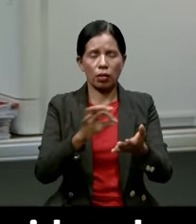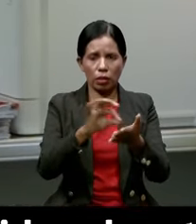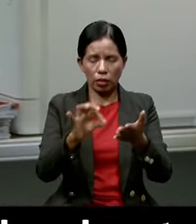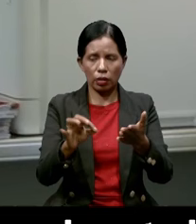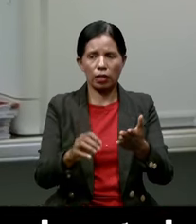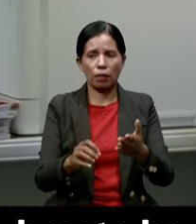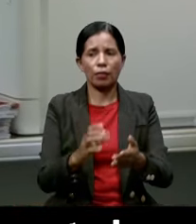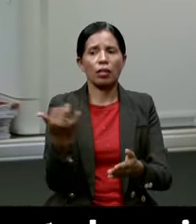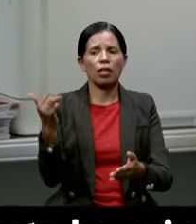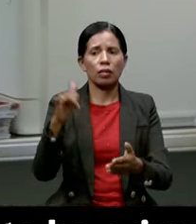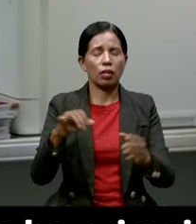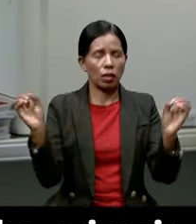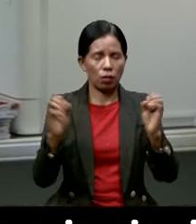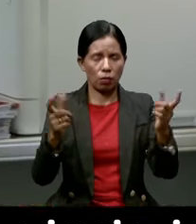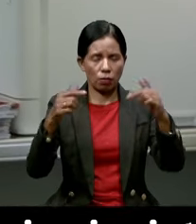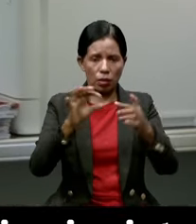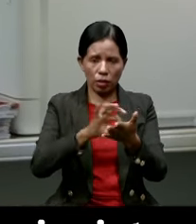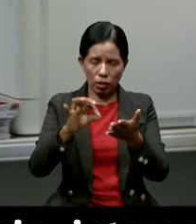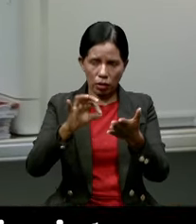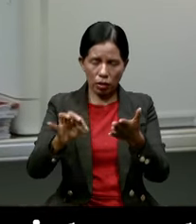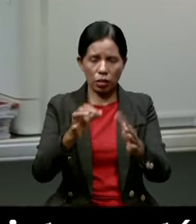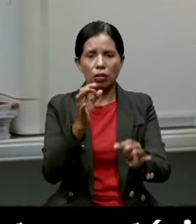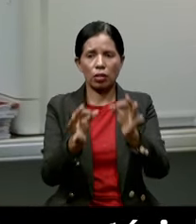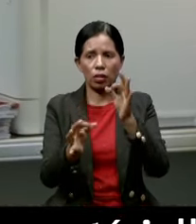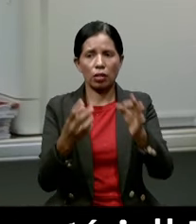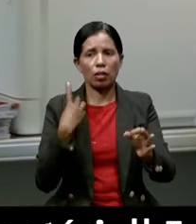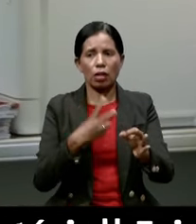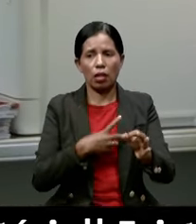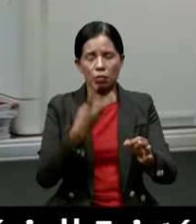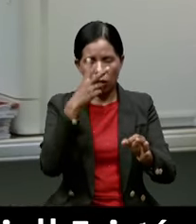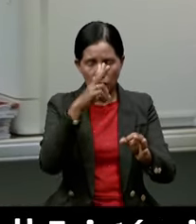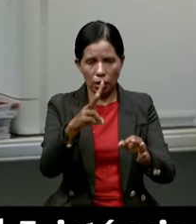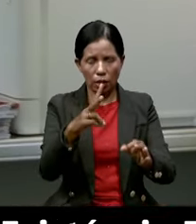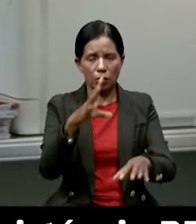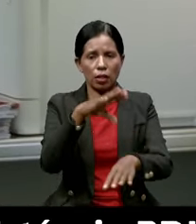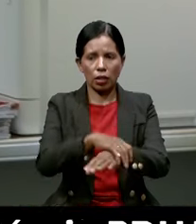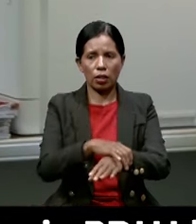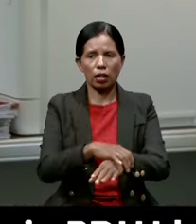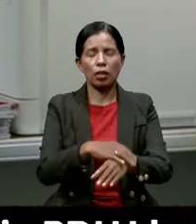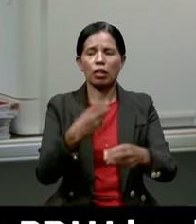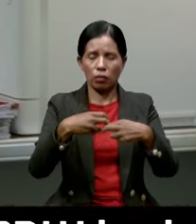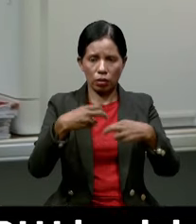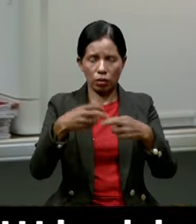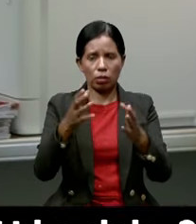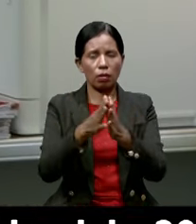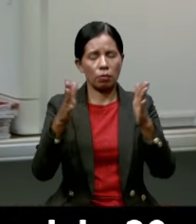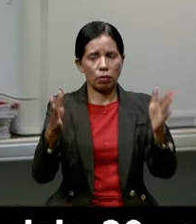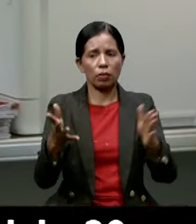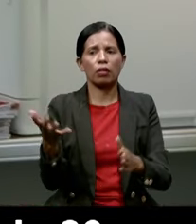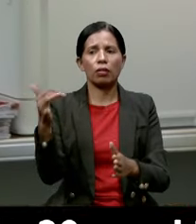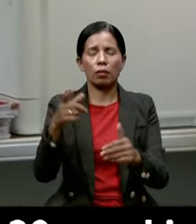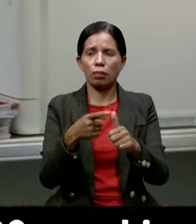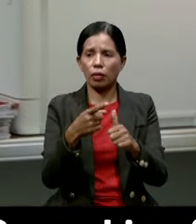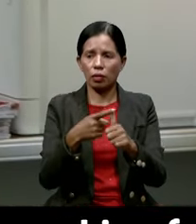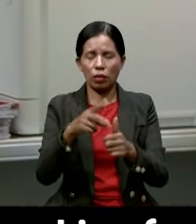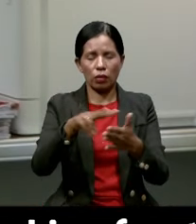por enquanto sira la koi ma registu makanda quando Ami tu ma hetan de teta anto nia risku ne bot sira primero sira